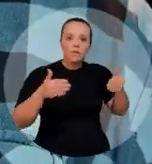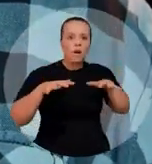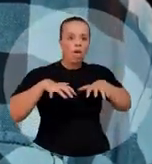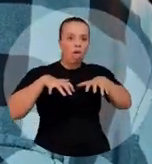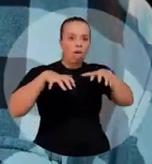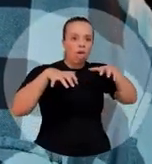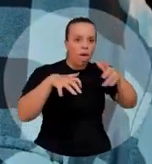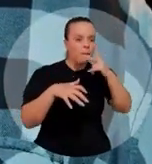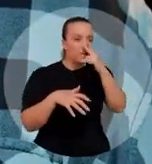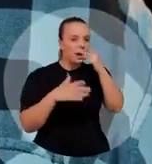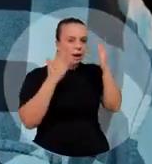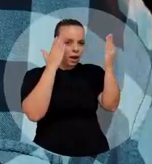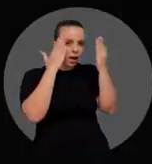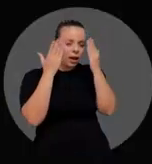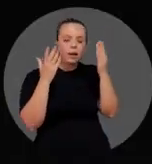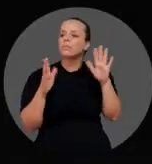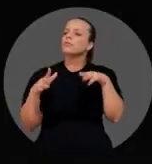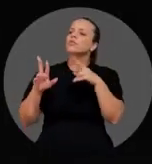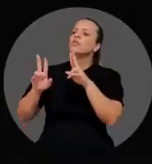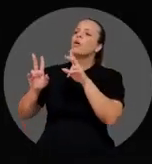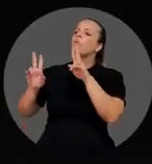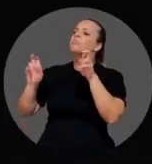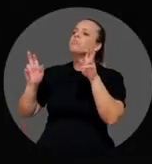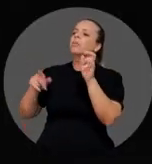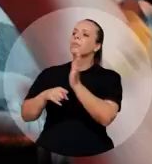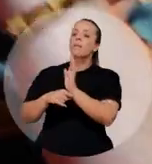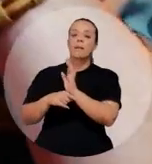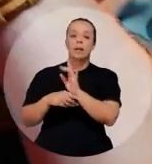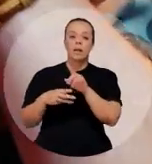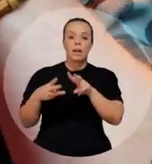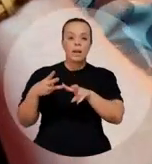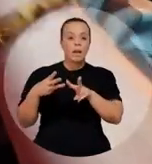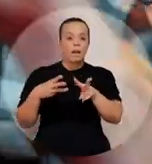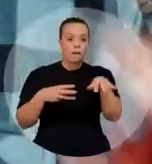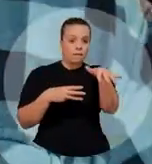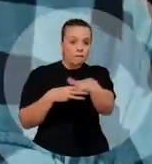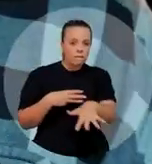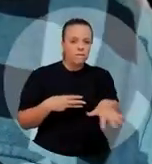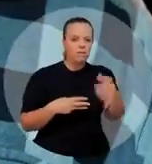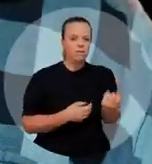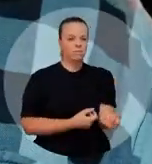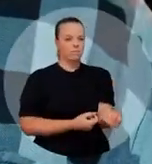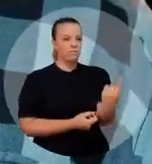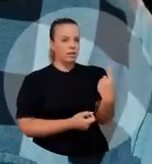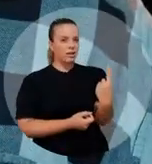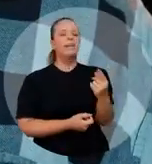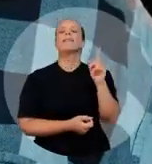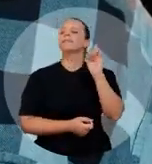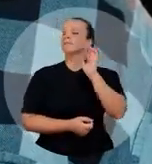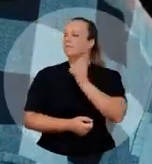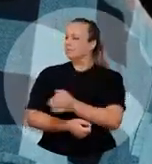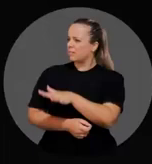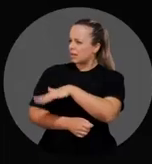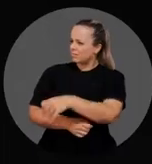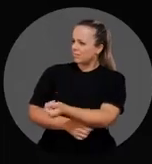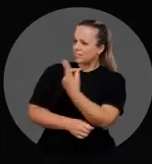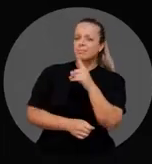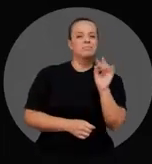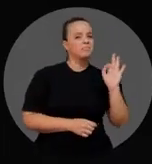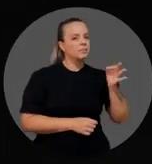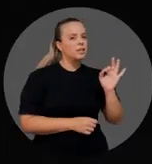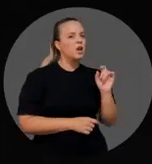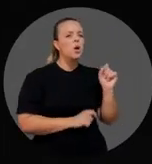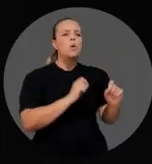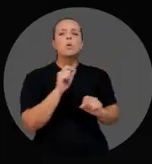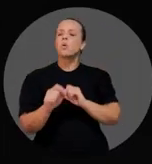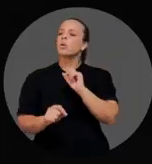pra um terror psicológico. Qual vai ser o título? Vale da Estranheza. Vale da Estranheza. Exatamente. O que a gente pode esperar